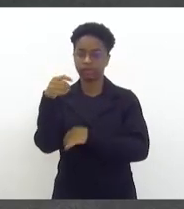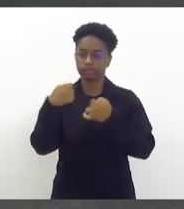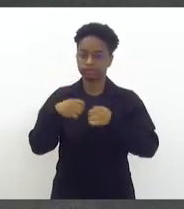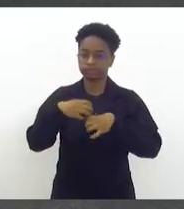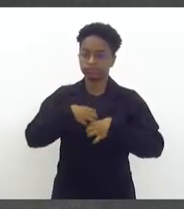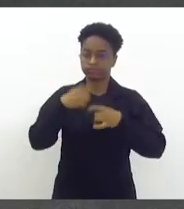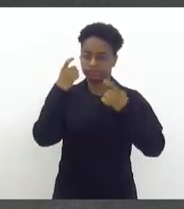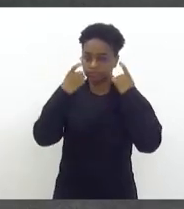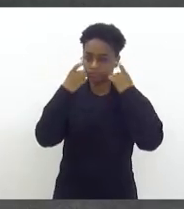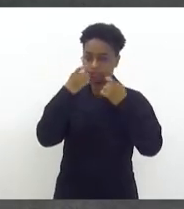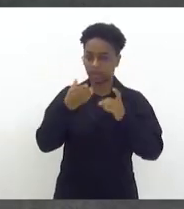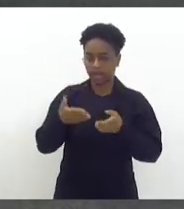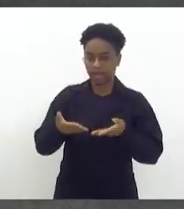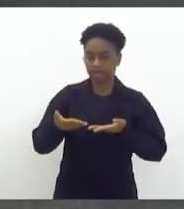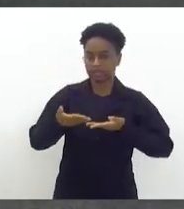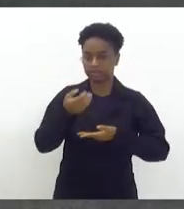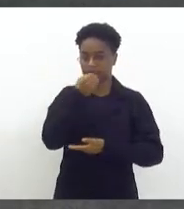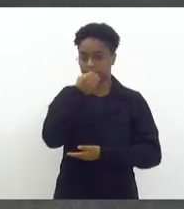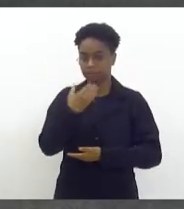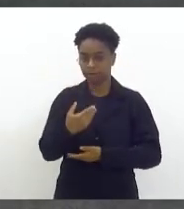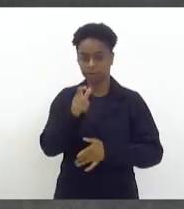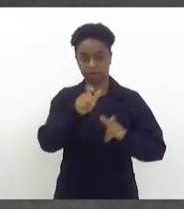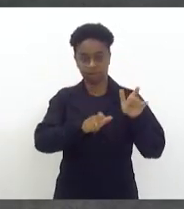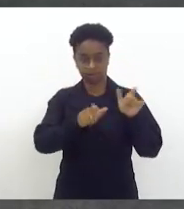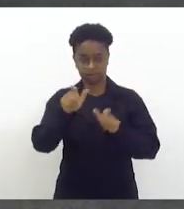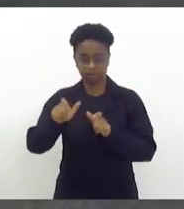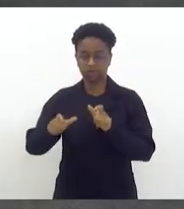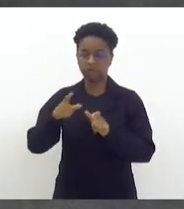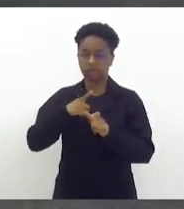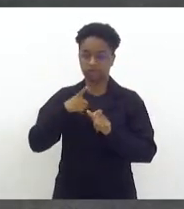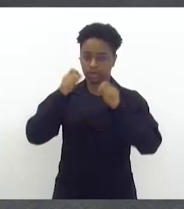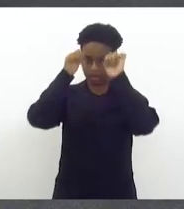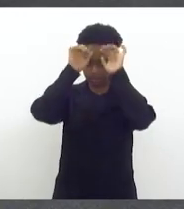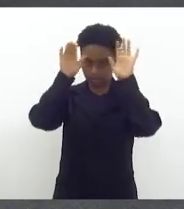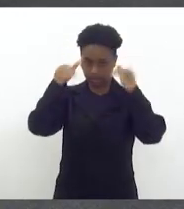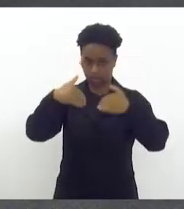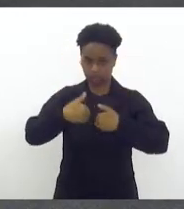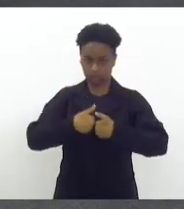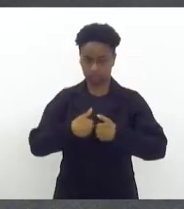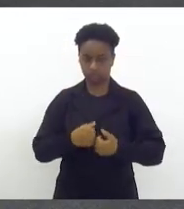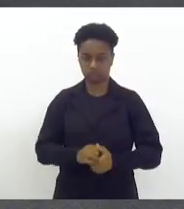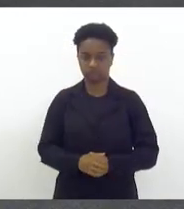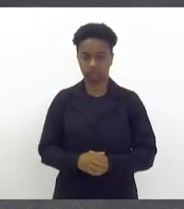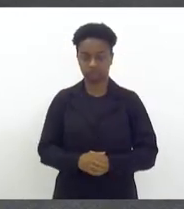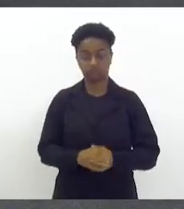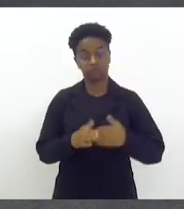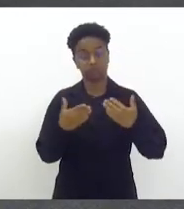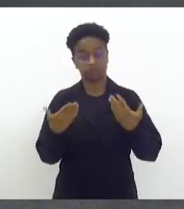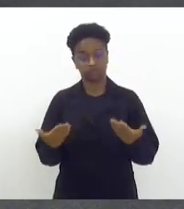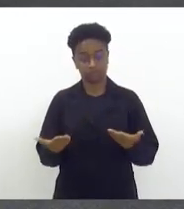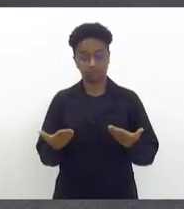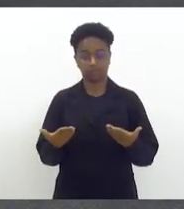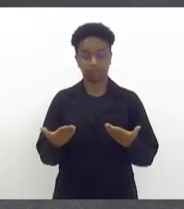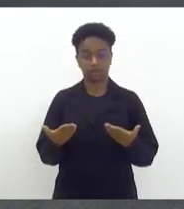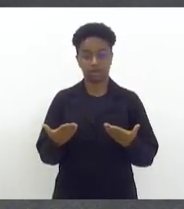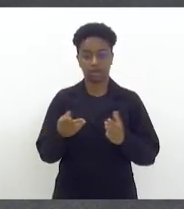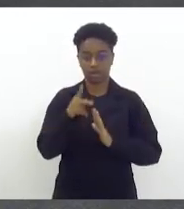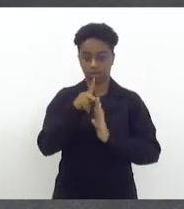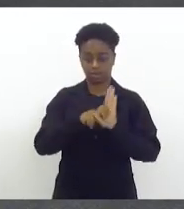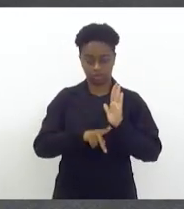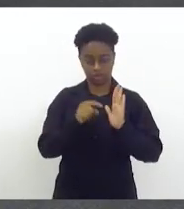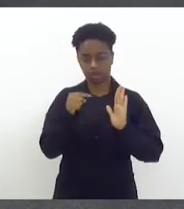preocupem em receber bem uma pessoa que tenha transtorno do espectro autista. Então, nesse sentido, esse é um